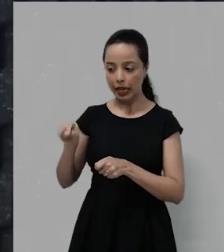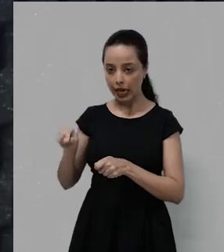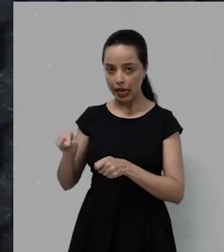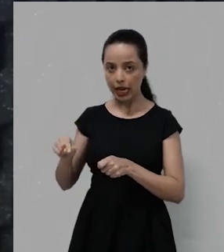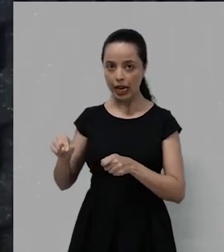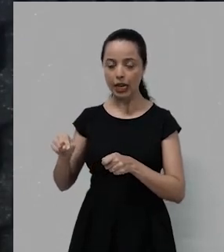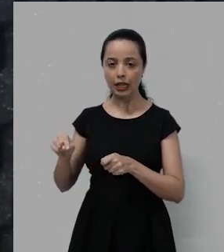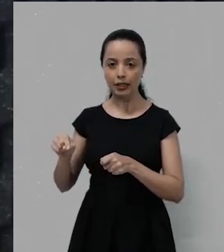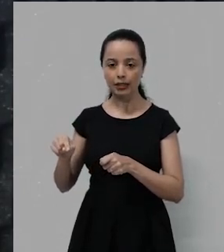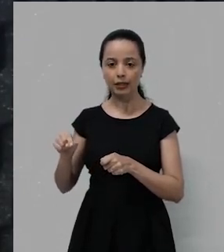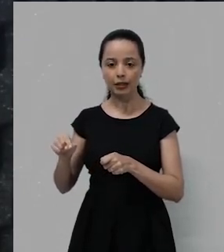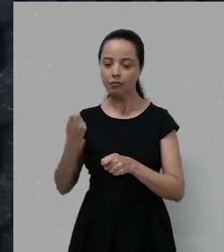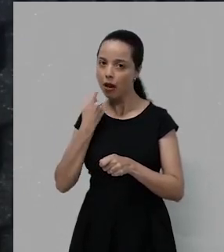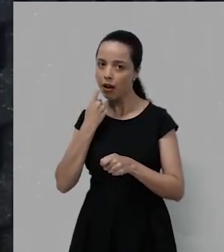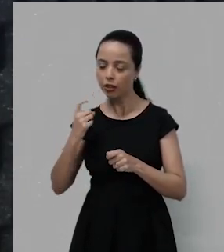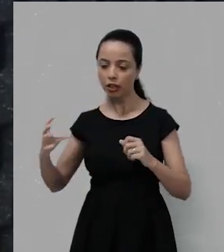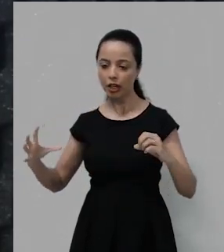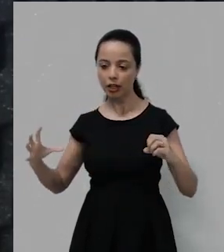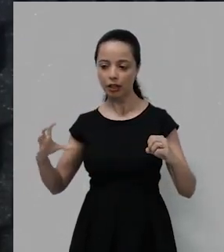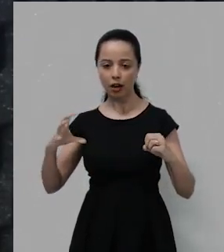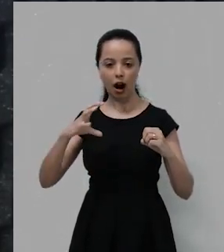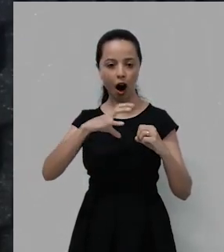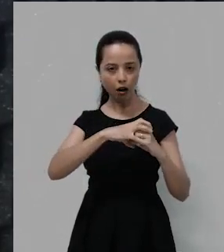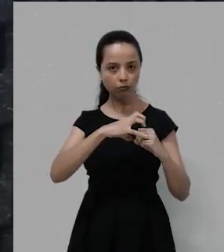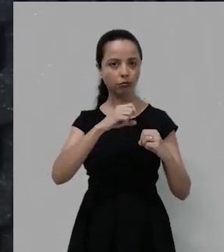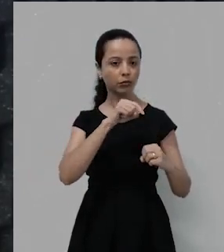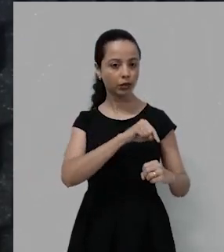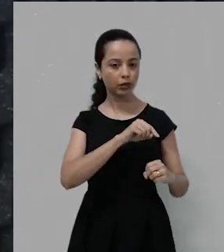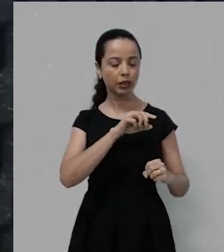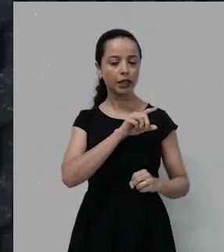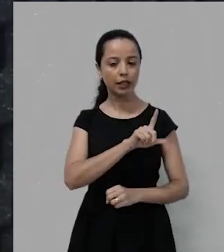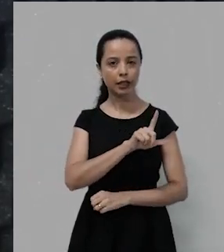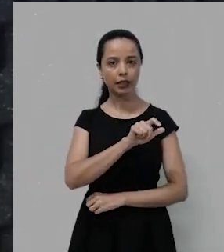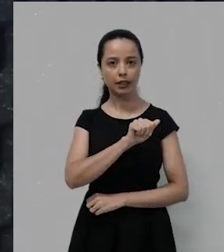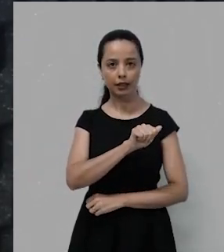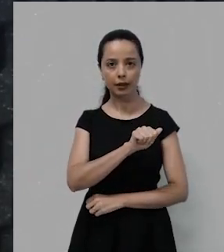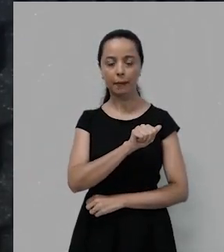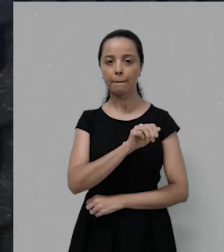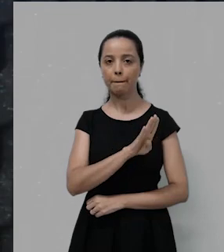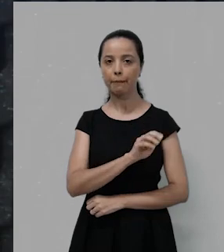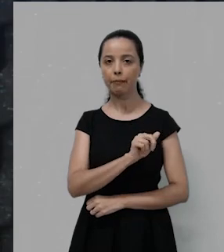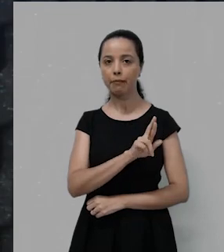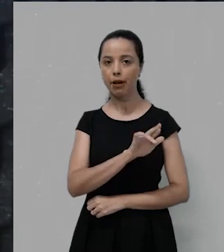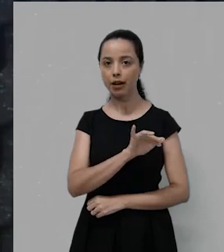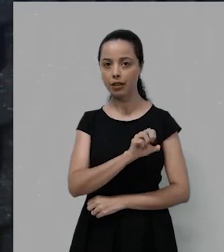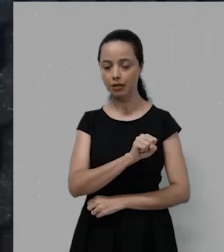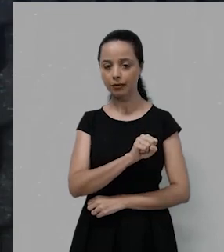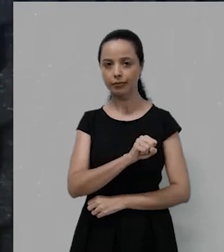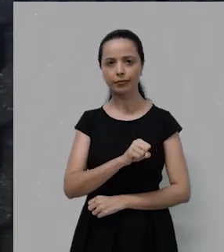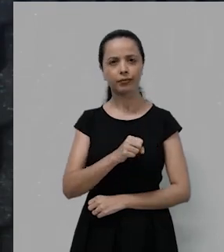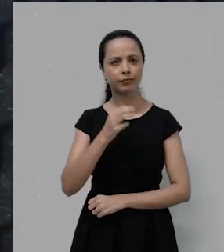dos lambareis. Lembra quando a gente estudou sobre a